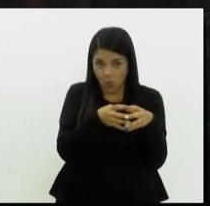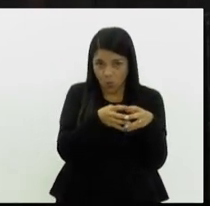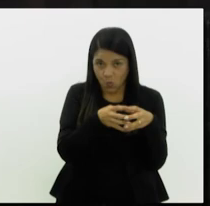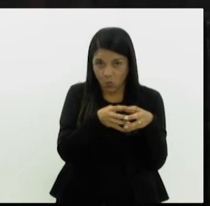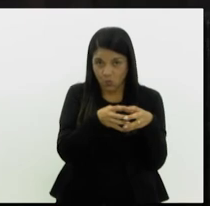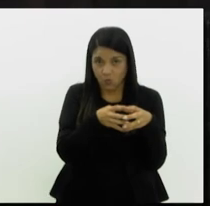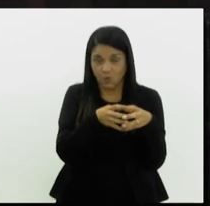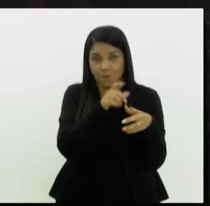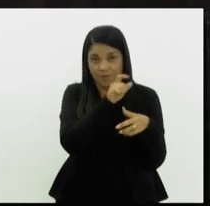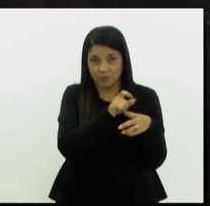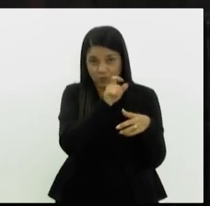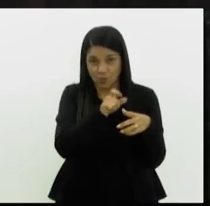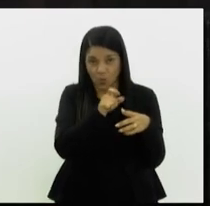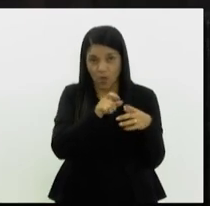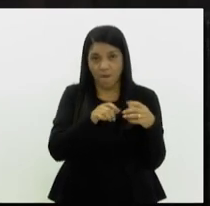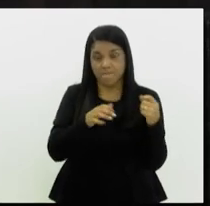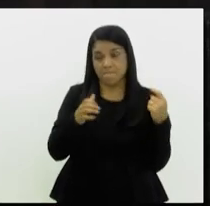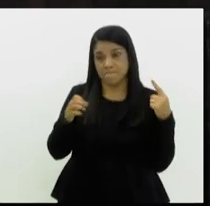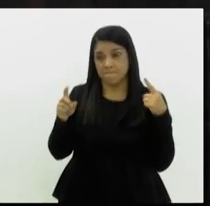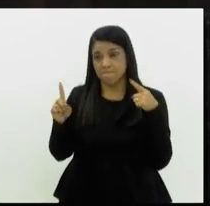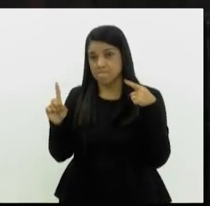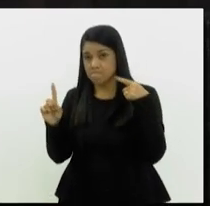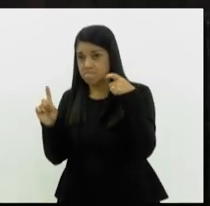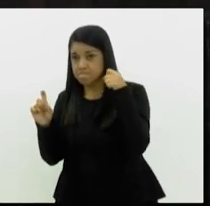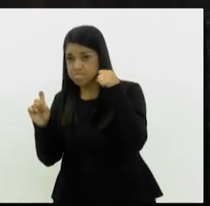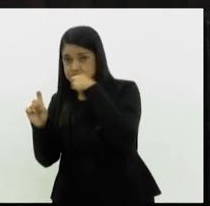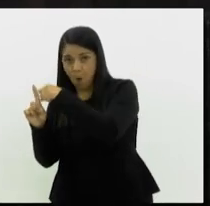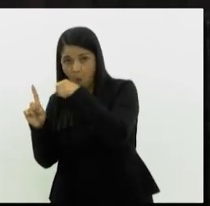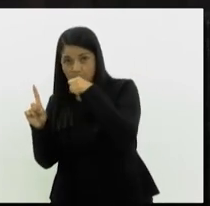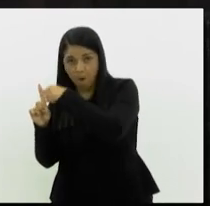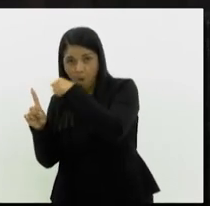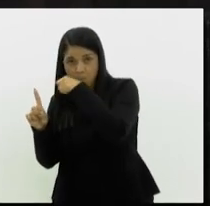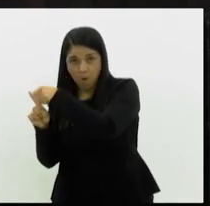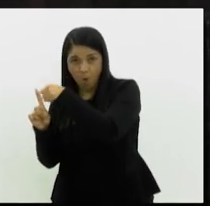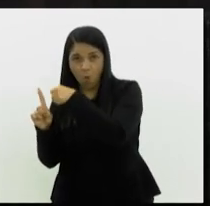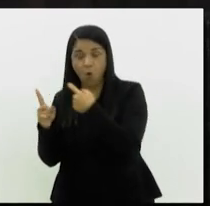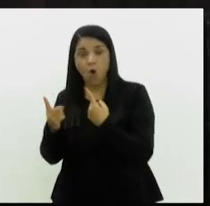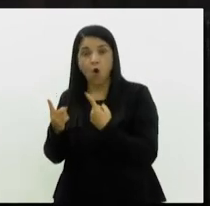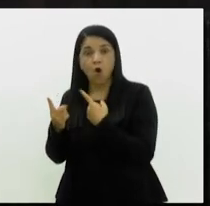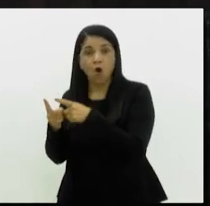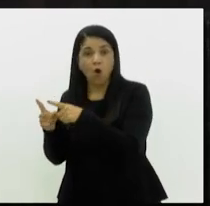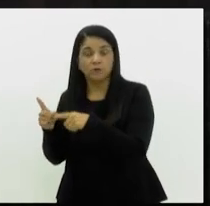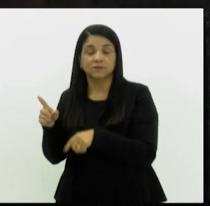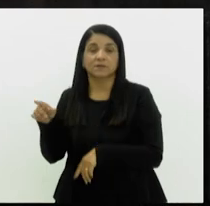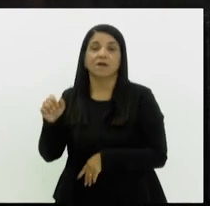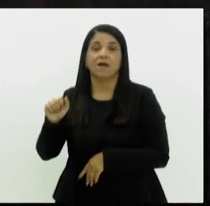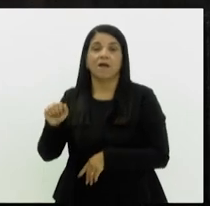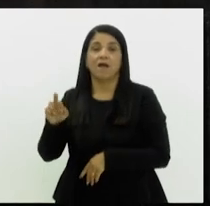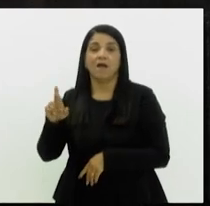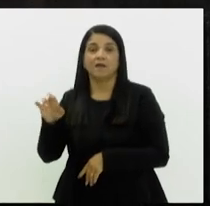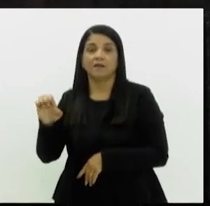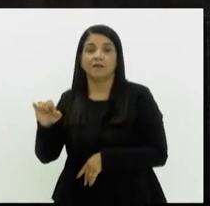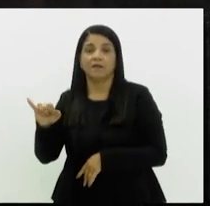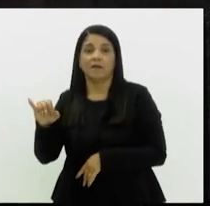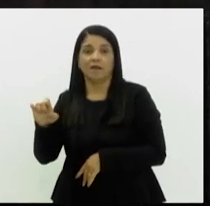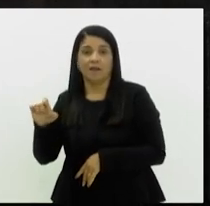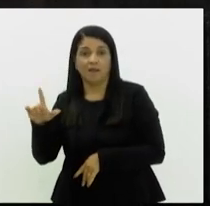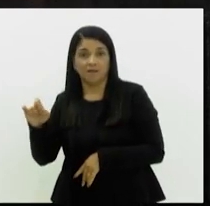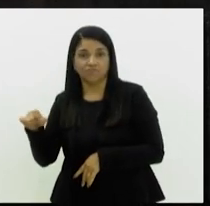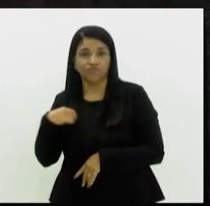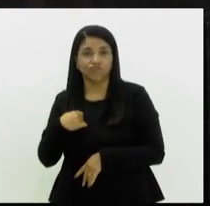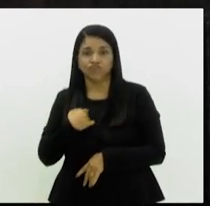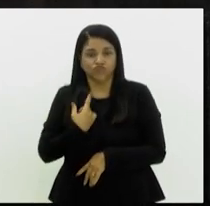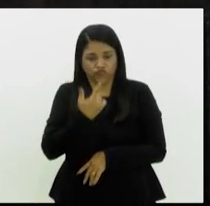cis, que fizeram essa violência transfóbica contra a Ariela, não tinha nenhum poder e não tem o direito de usar da força